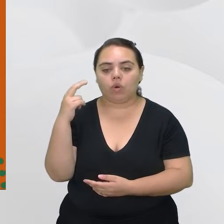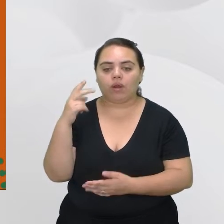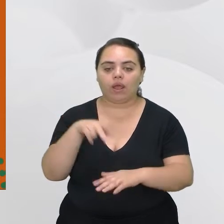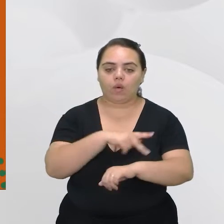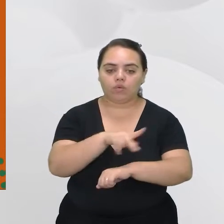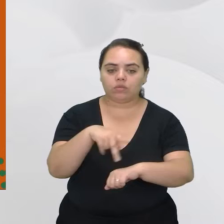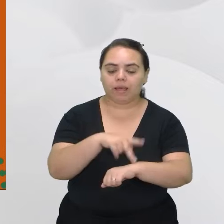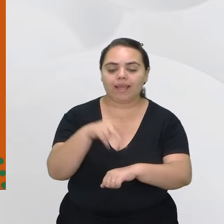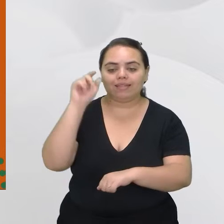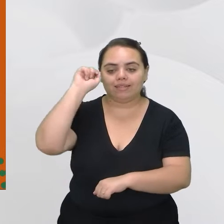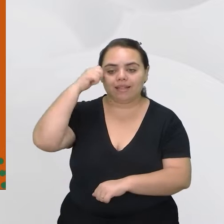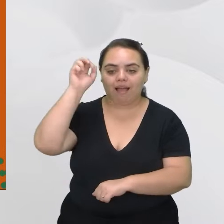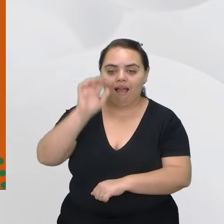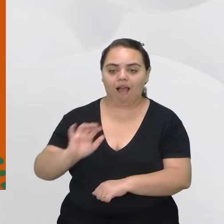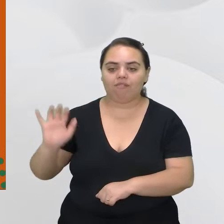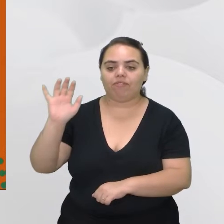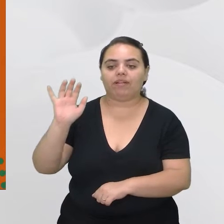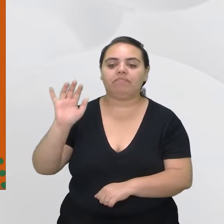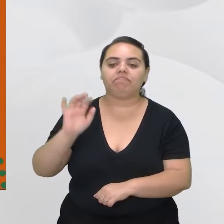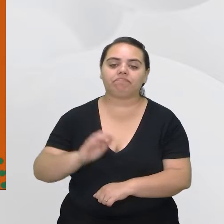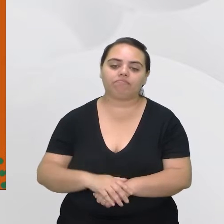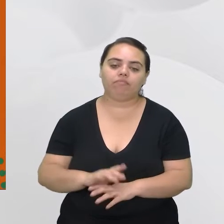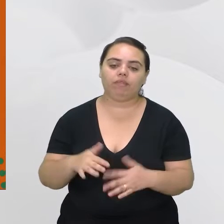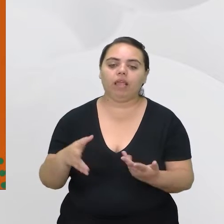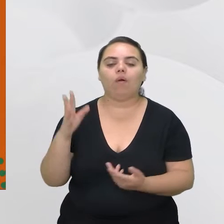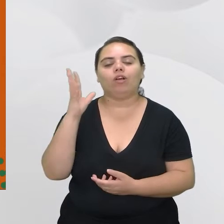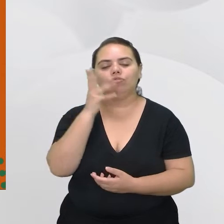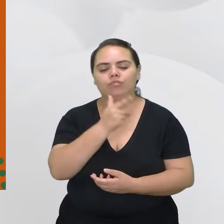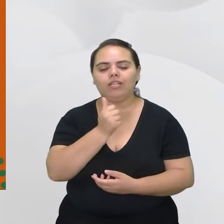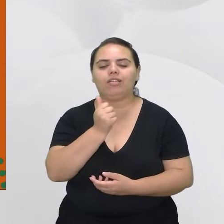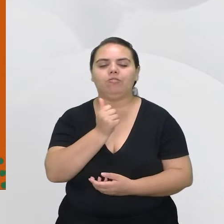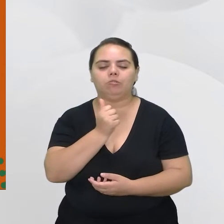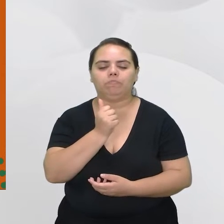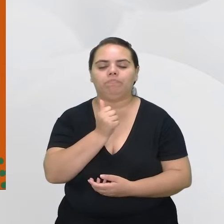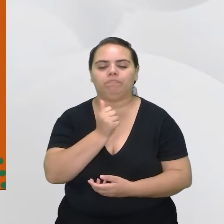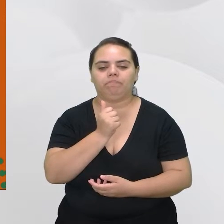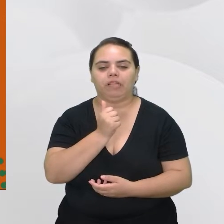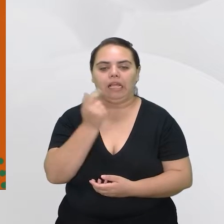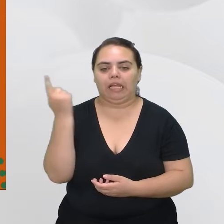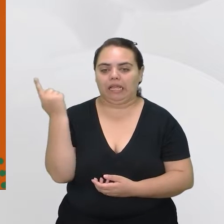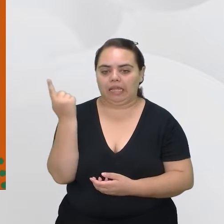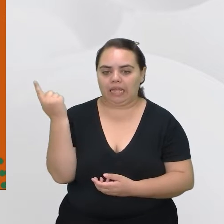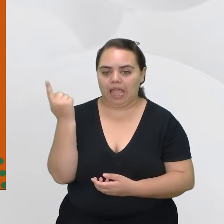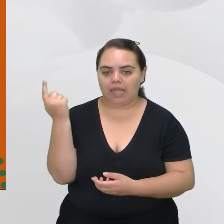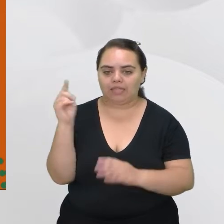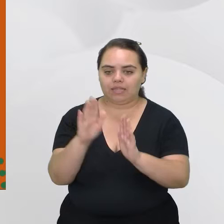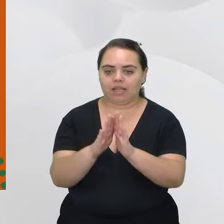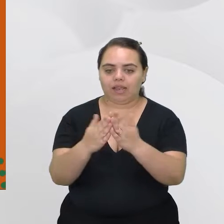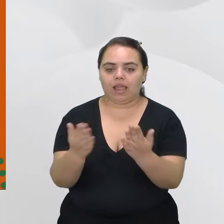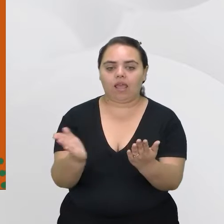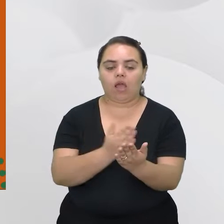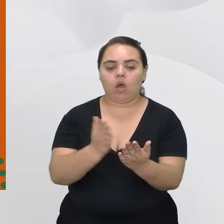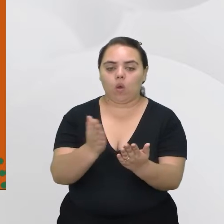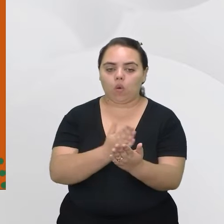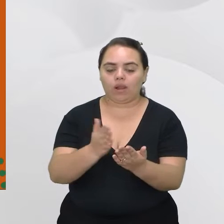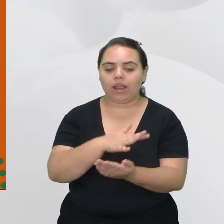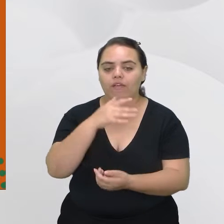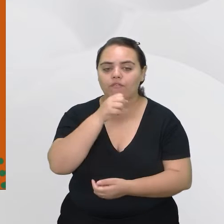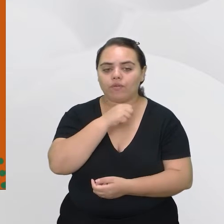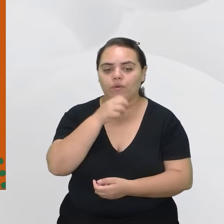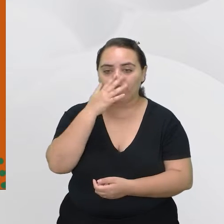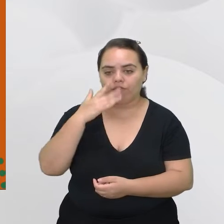países africanos, né? E eu acho muito lindo. E esse é um livro, né, de literatura